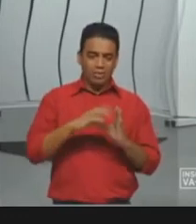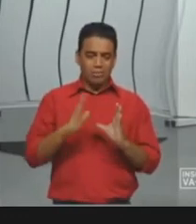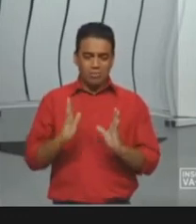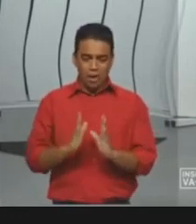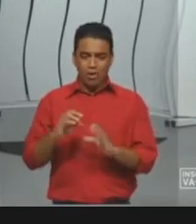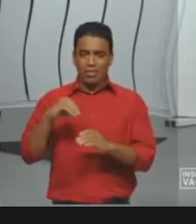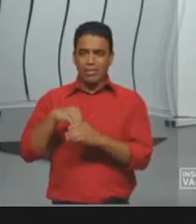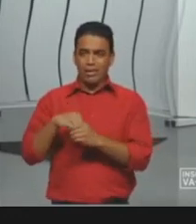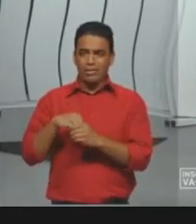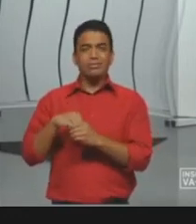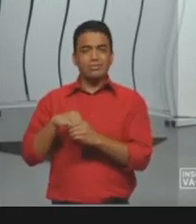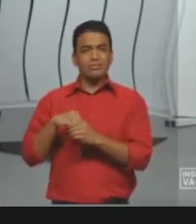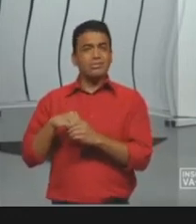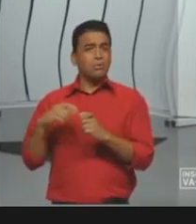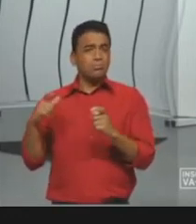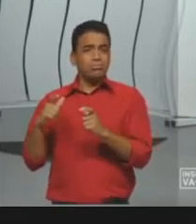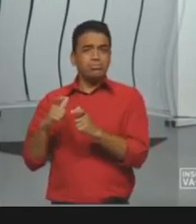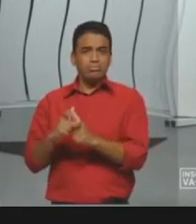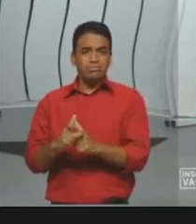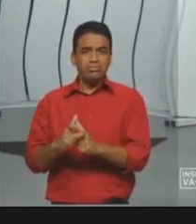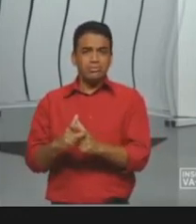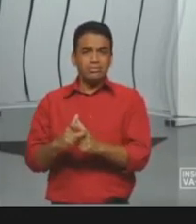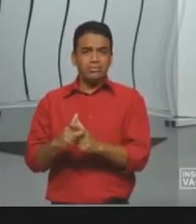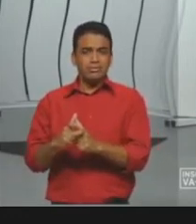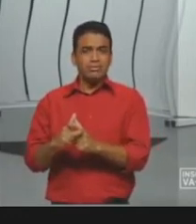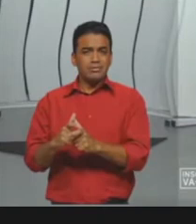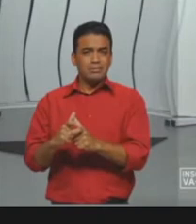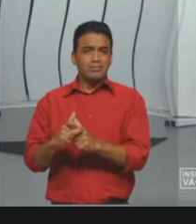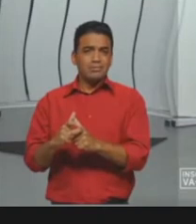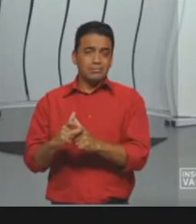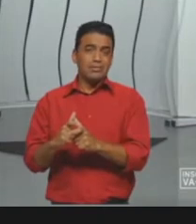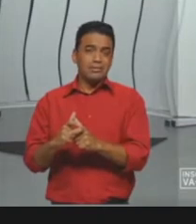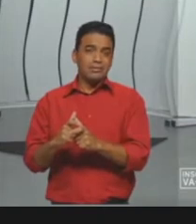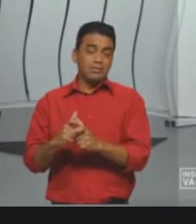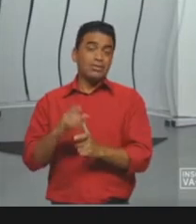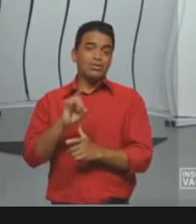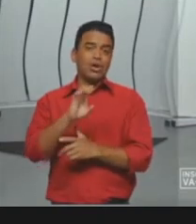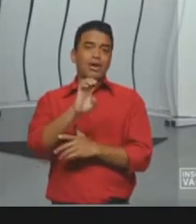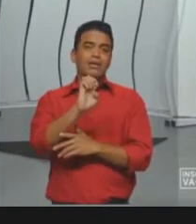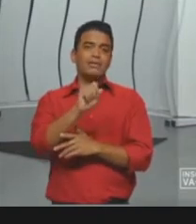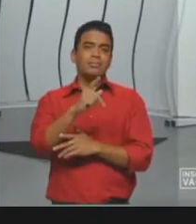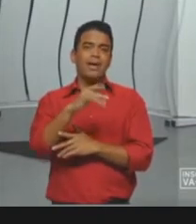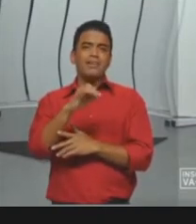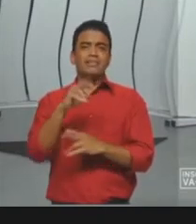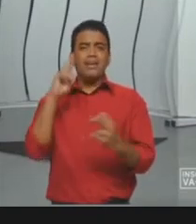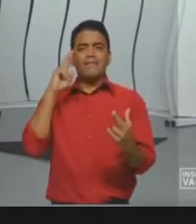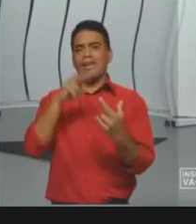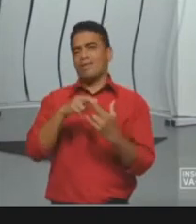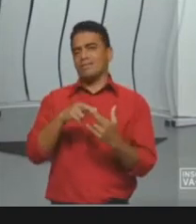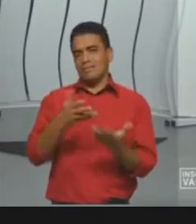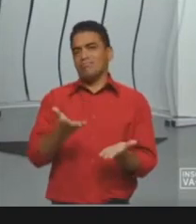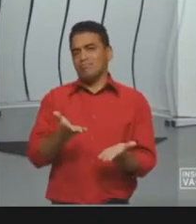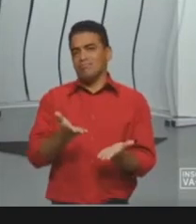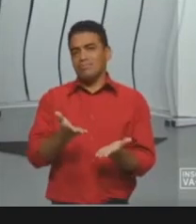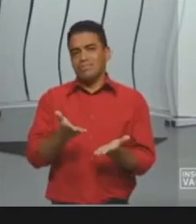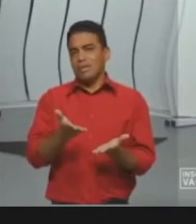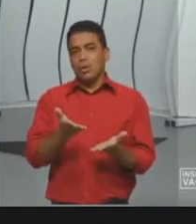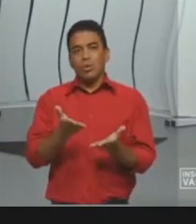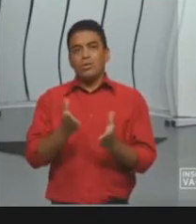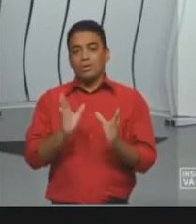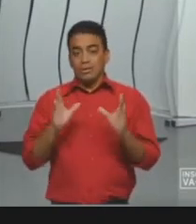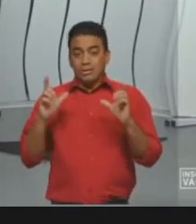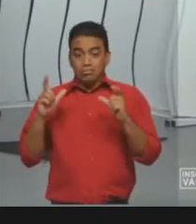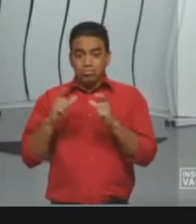família, gênero, até chegar em espécie. Só que o espécie é o ponto de referência principal onde você não divide mais os seres